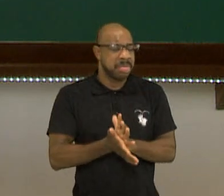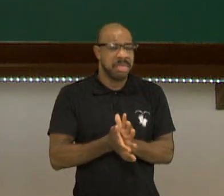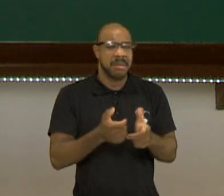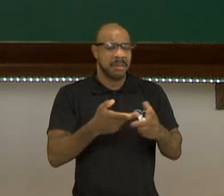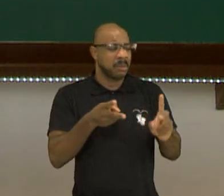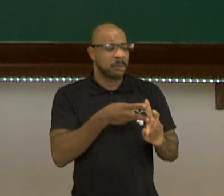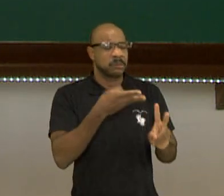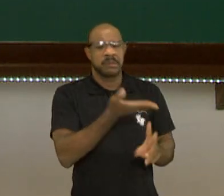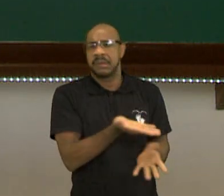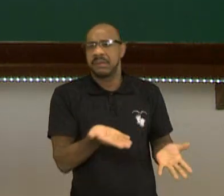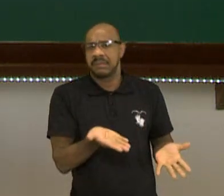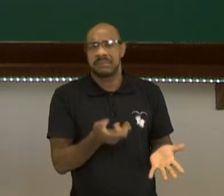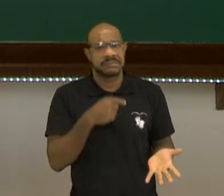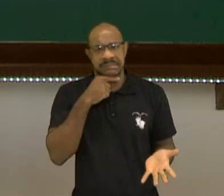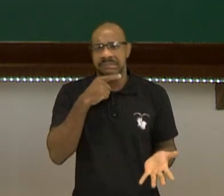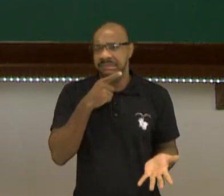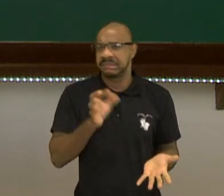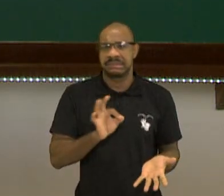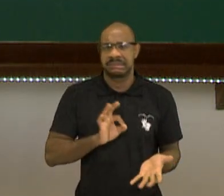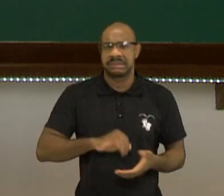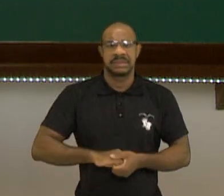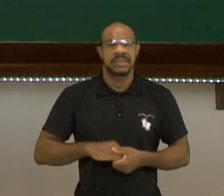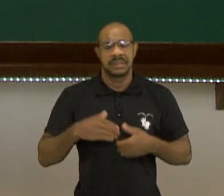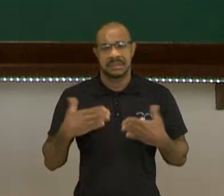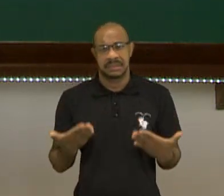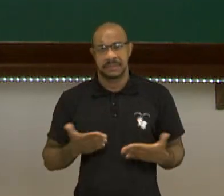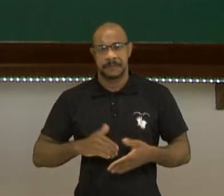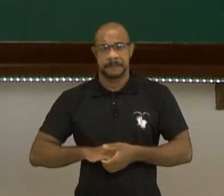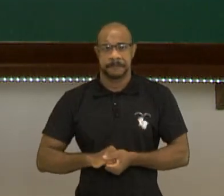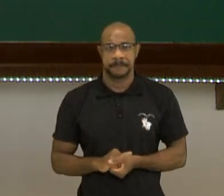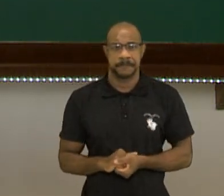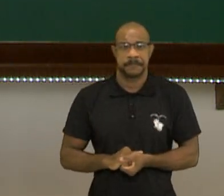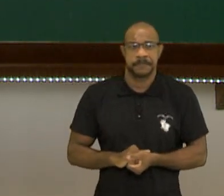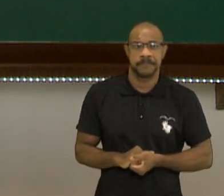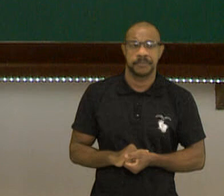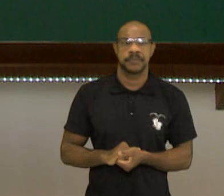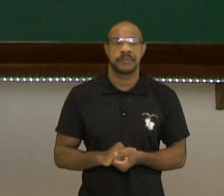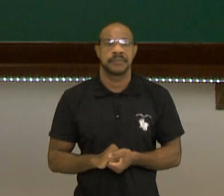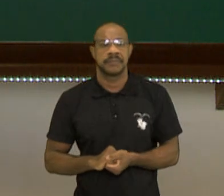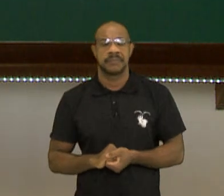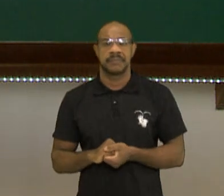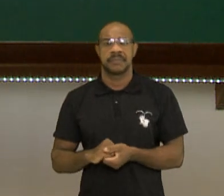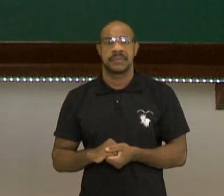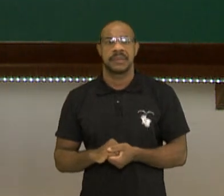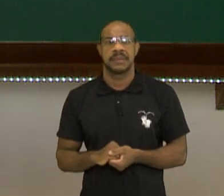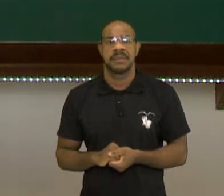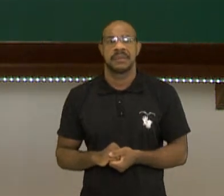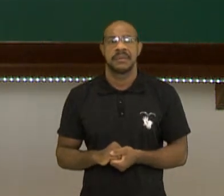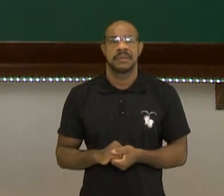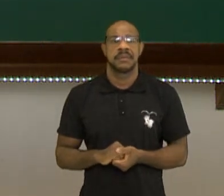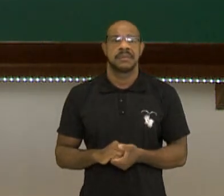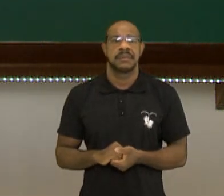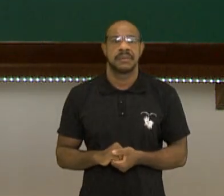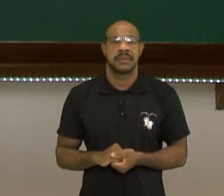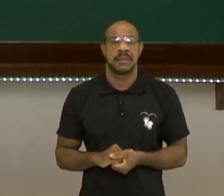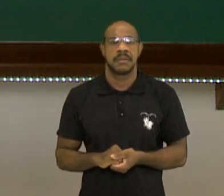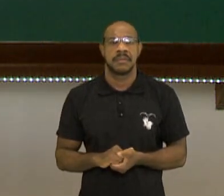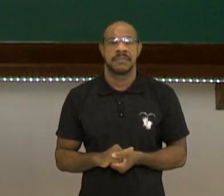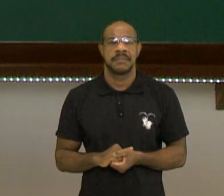pertinente, que fazia, que era totalitário, né? Totalizante no sentido para o nativo. Bacana?